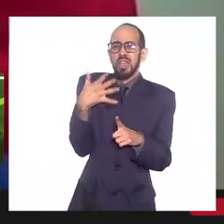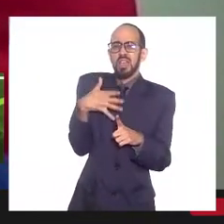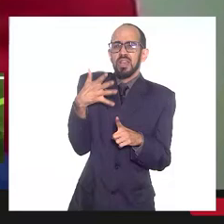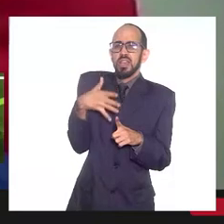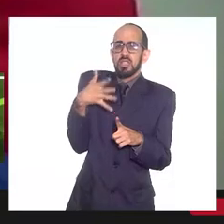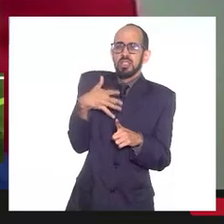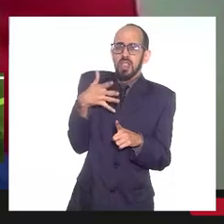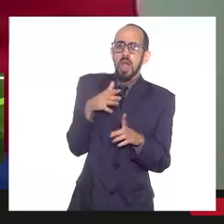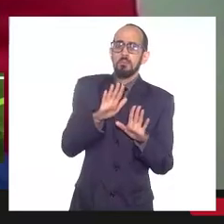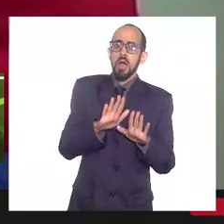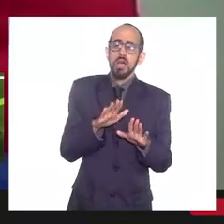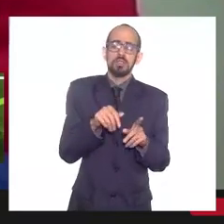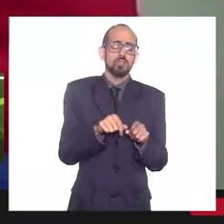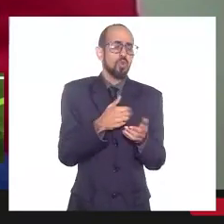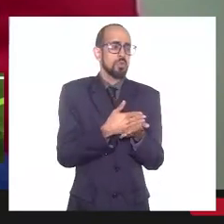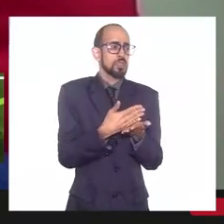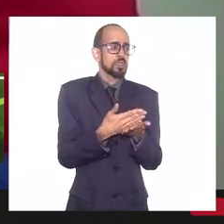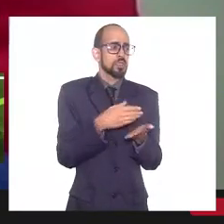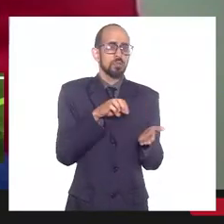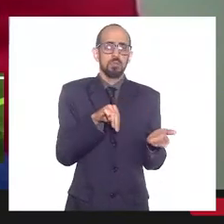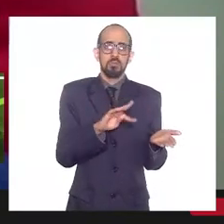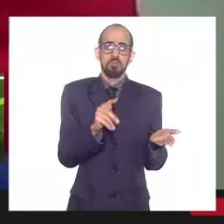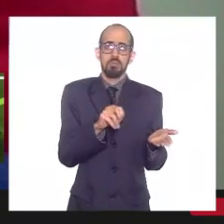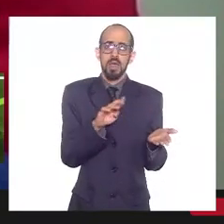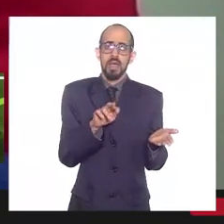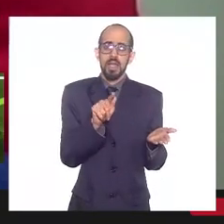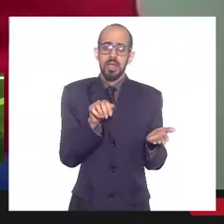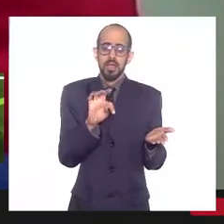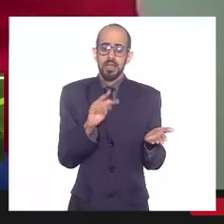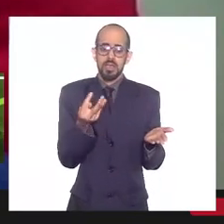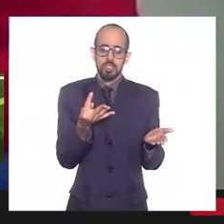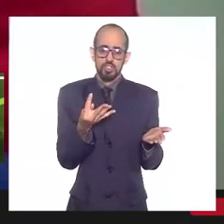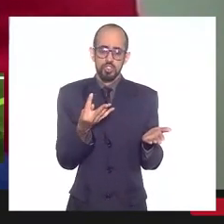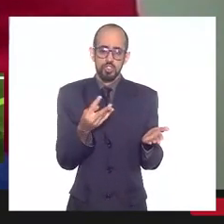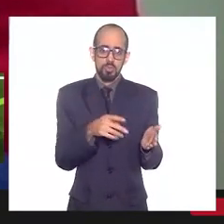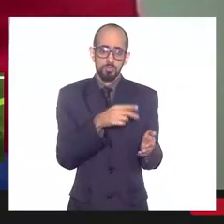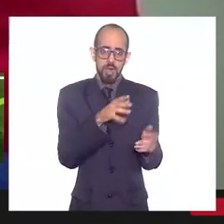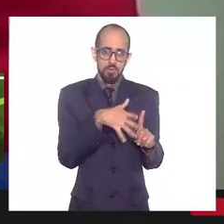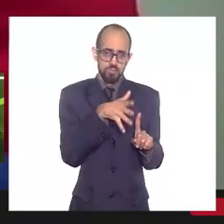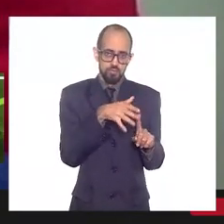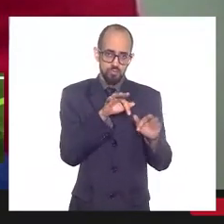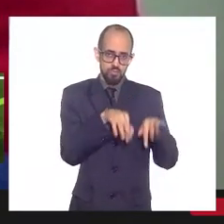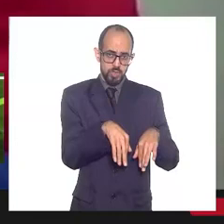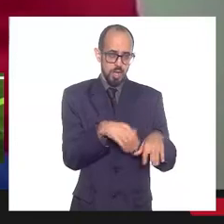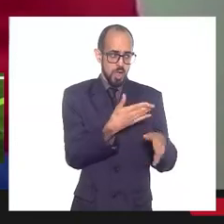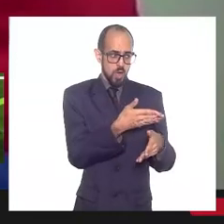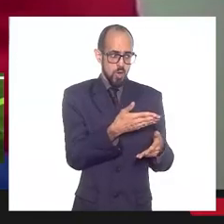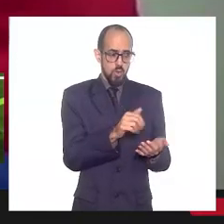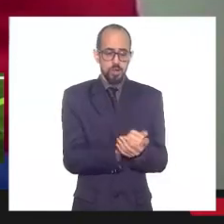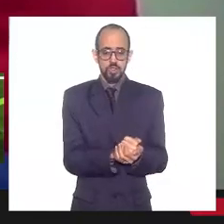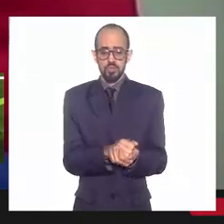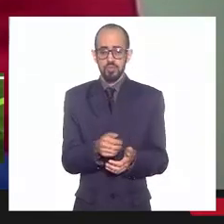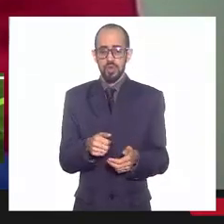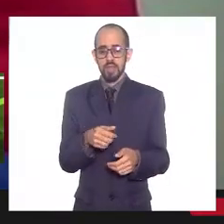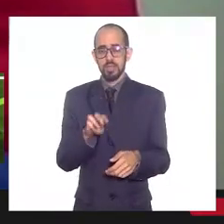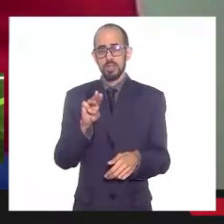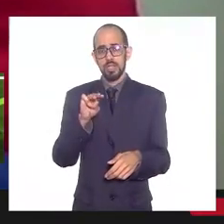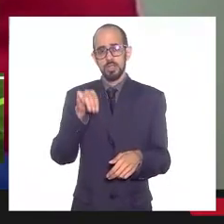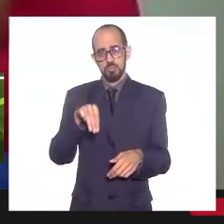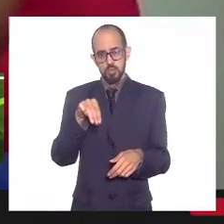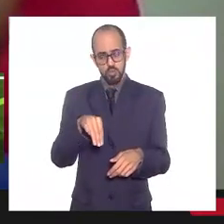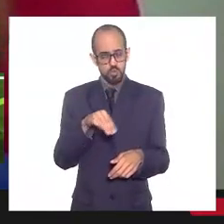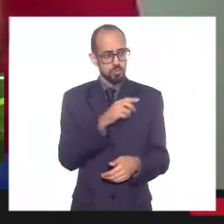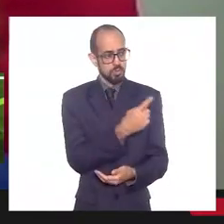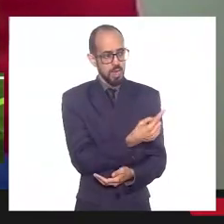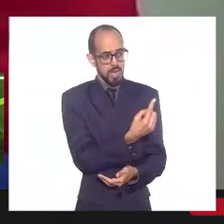pedindo aqui Começando por Margareth para suas considerações finais e a gente vai conceder aí três minutos